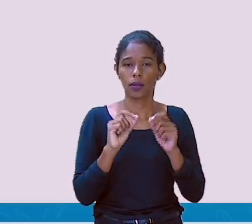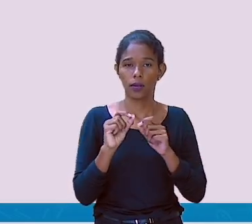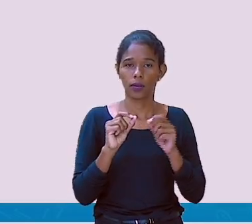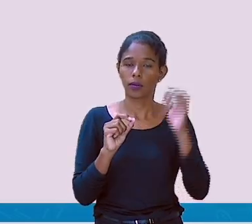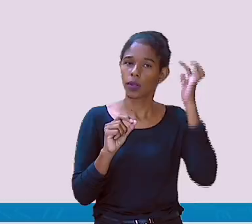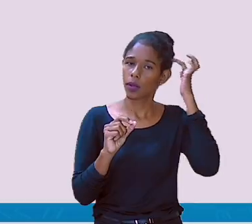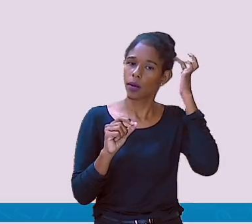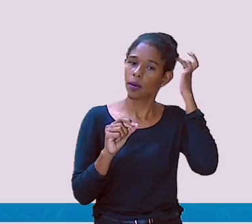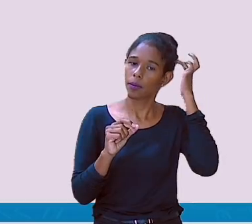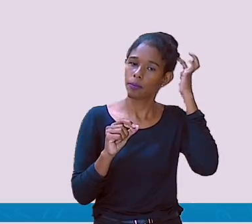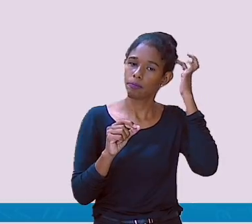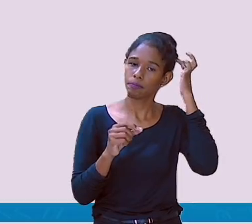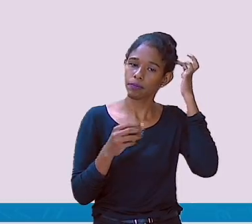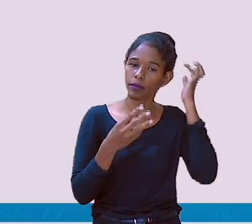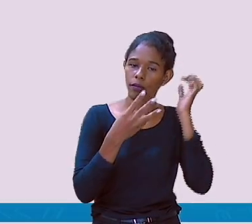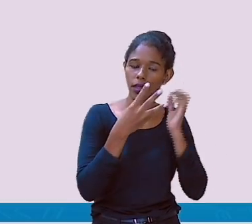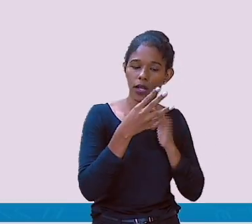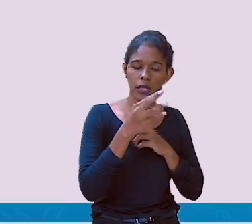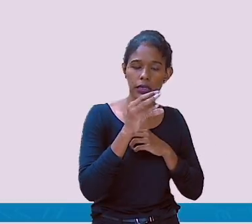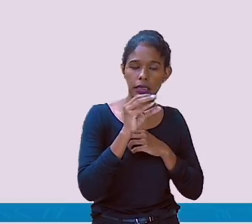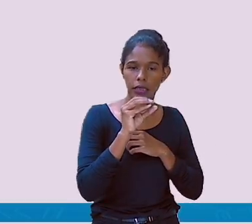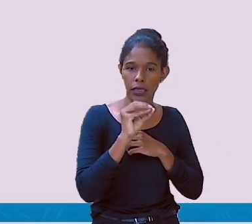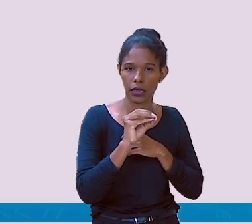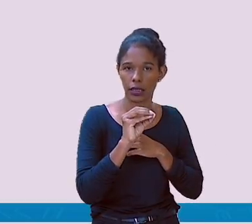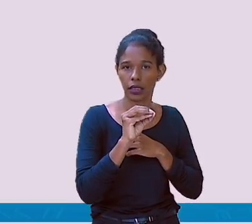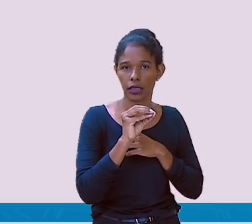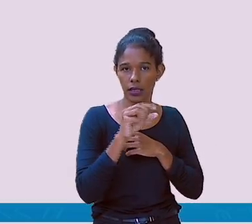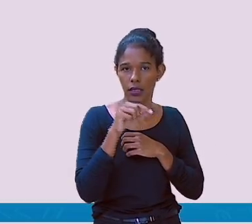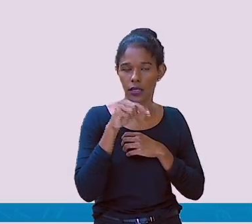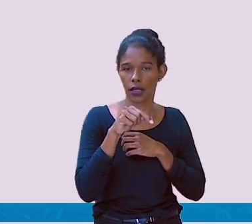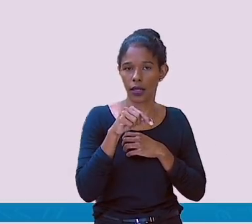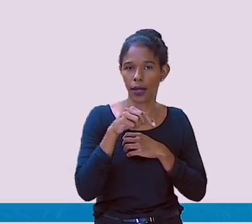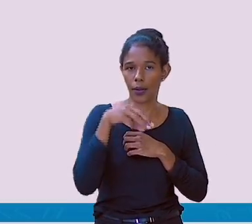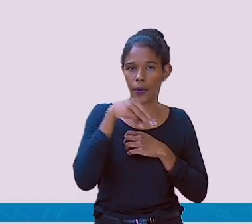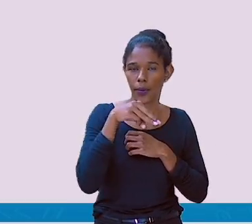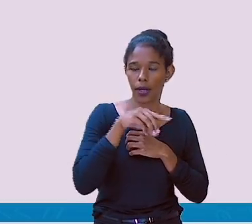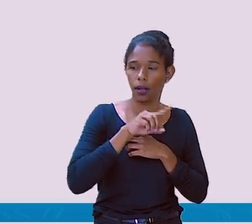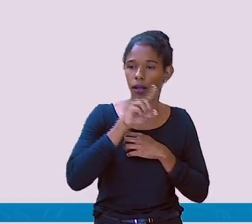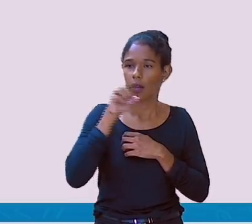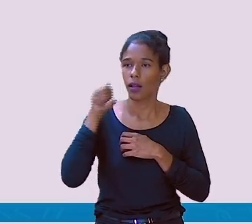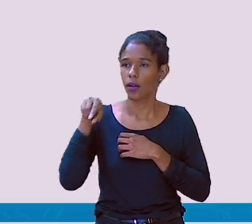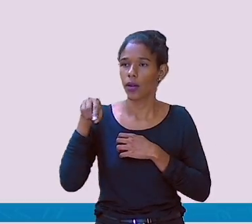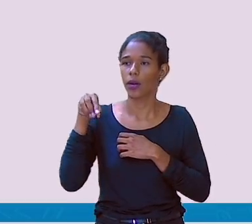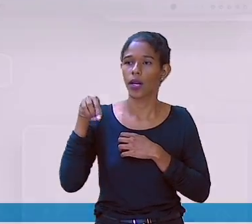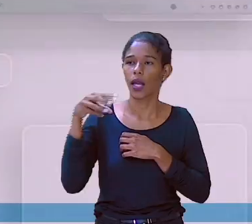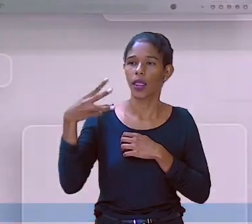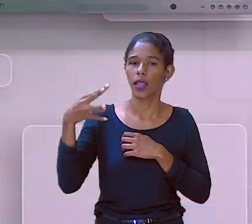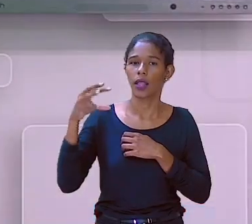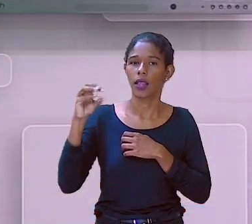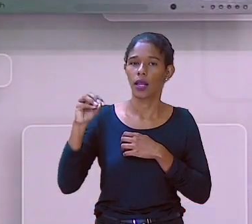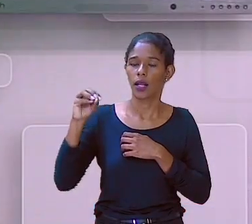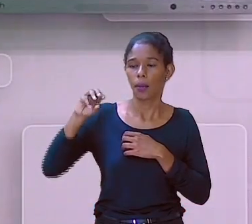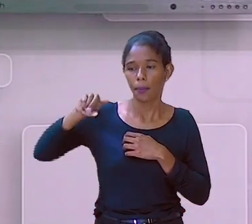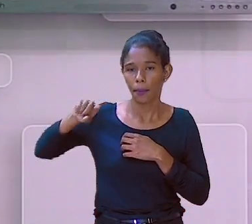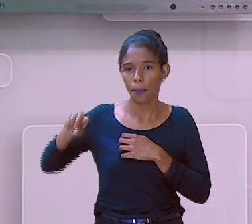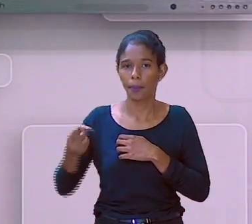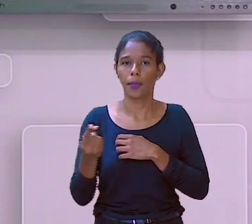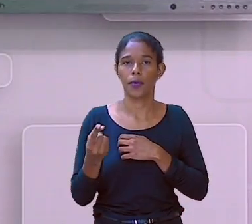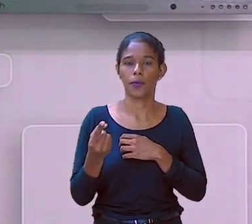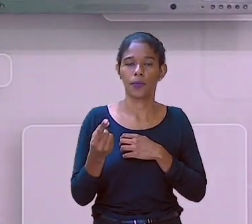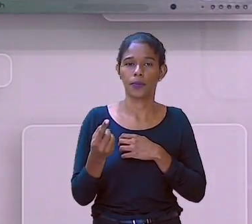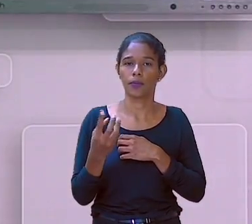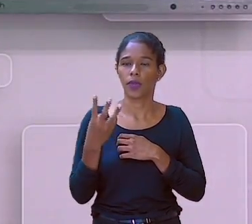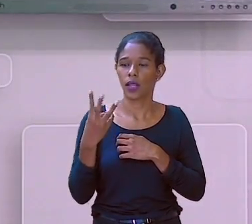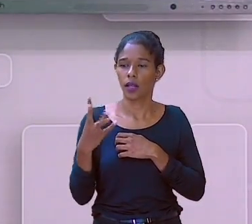ter 300, 3.000, aqui 30.000, ia acrescentar 3 zeros, certo? Então,